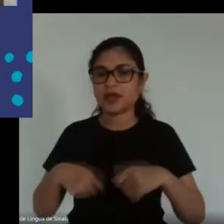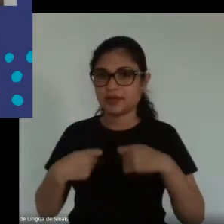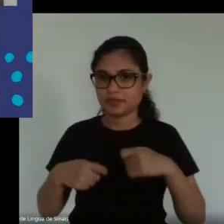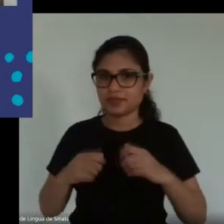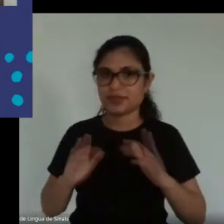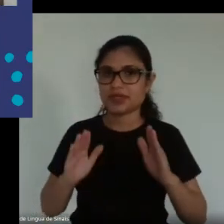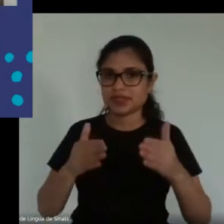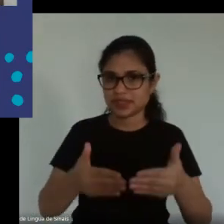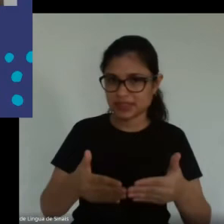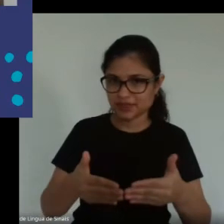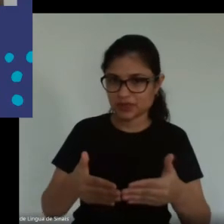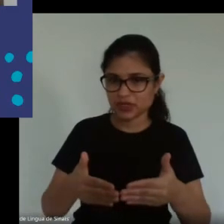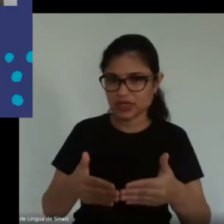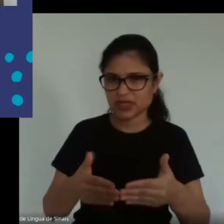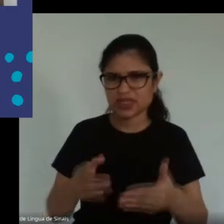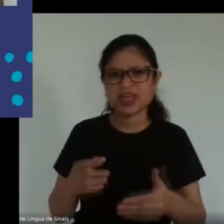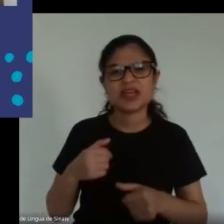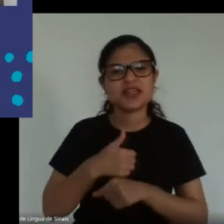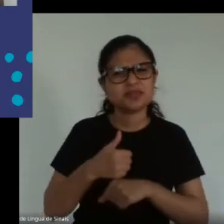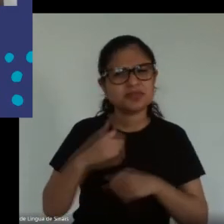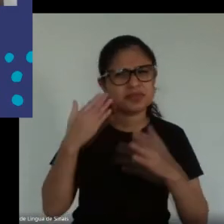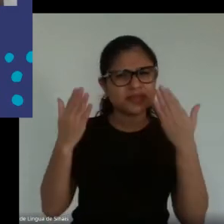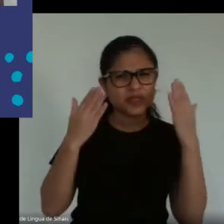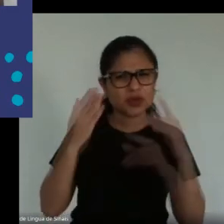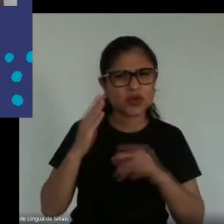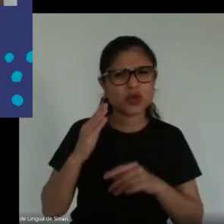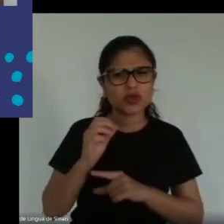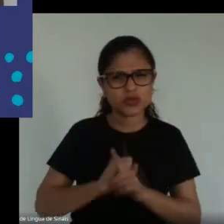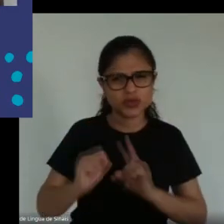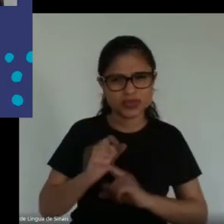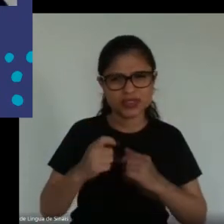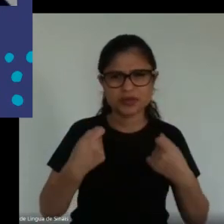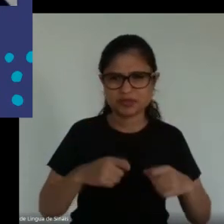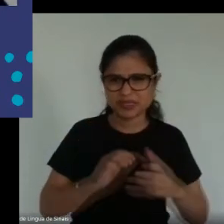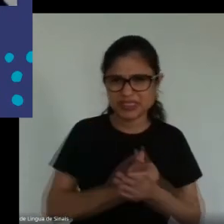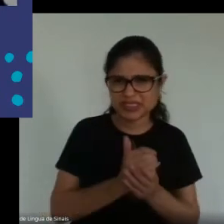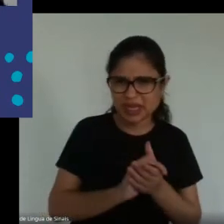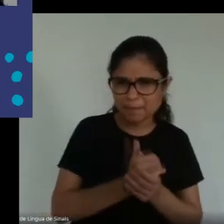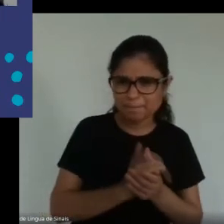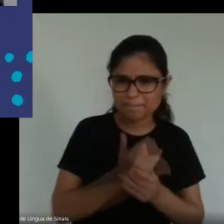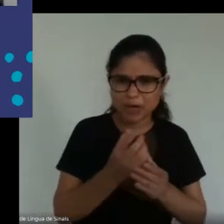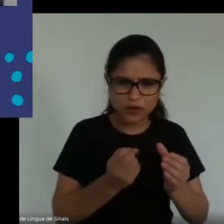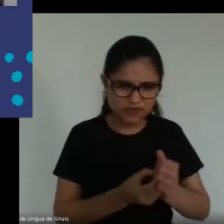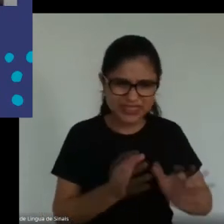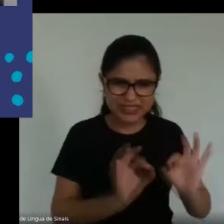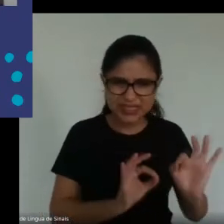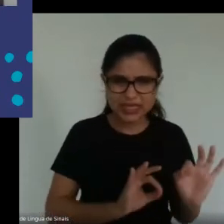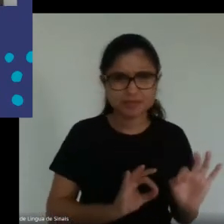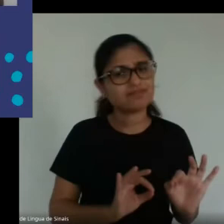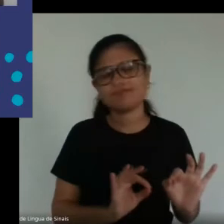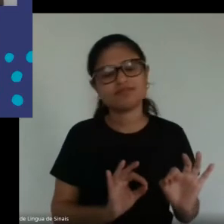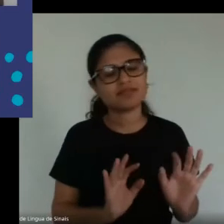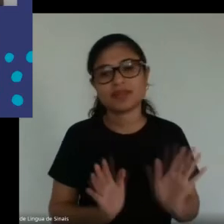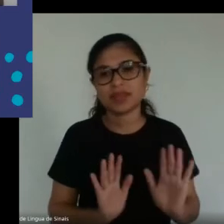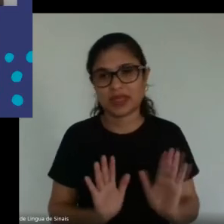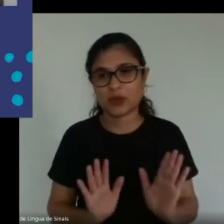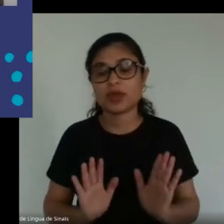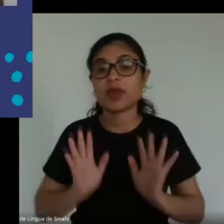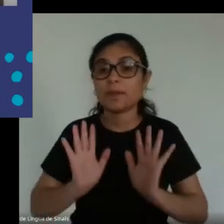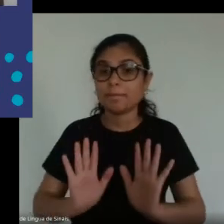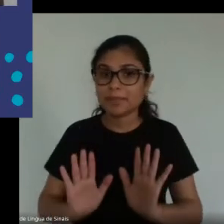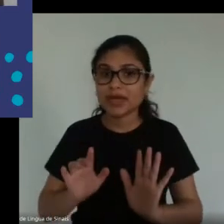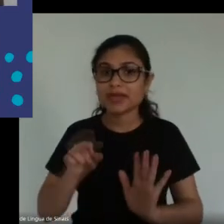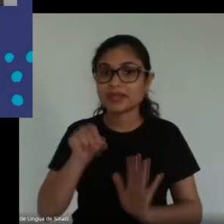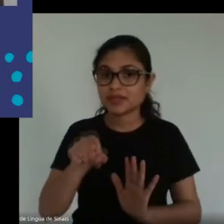Psicólogo social tem que fazer sabão? Não, psicólogo social não tem que fazer sabão. Mas lidando com o meu